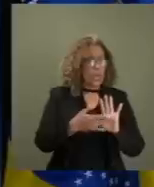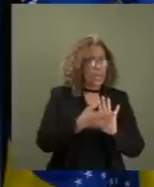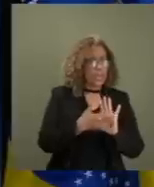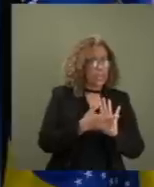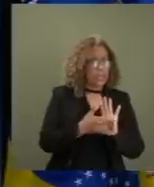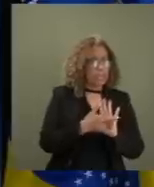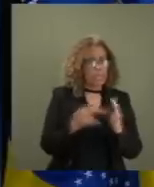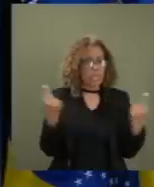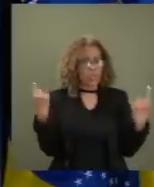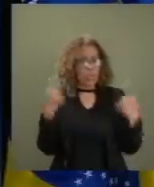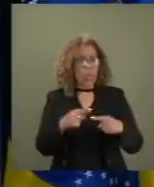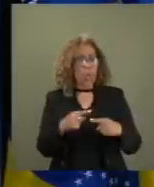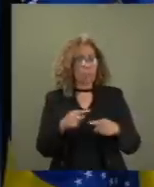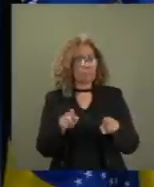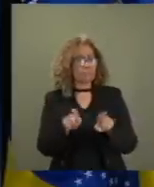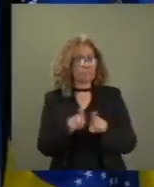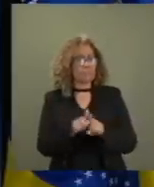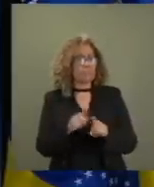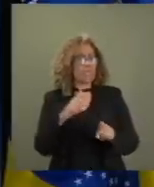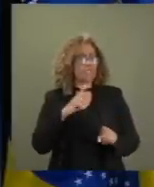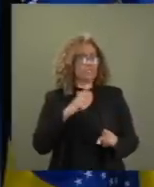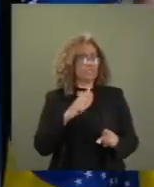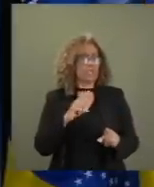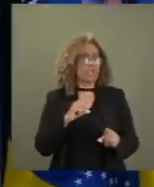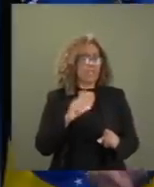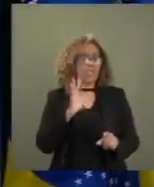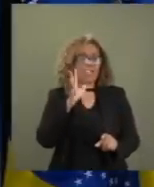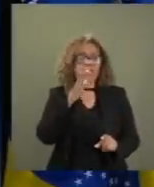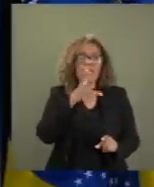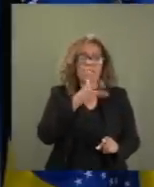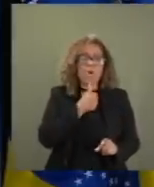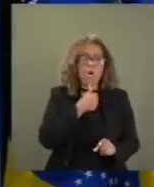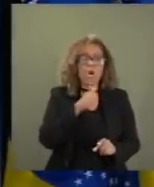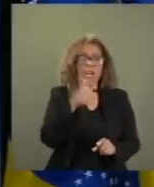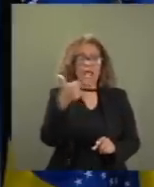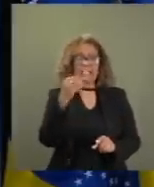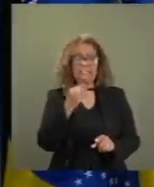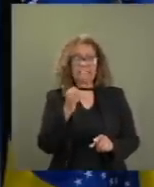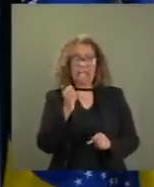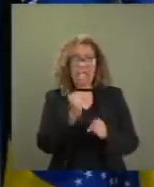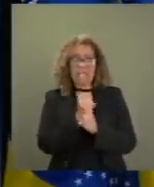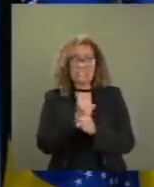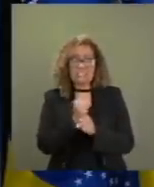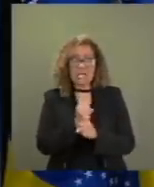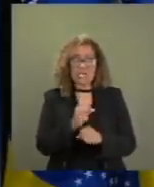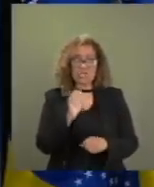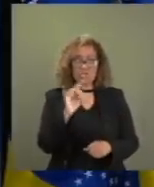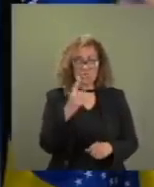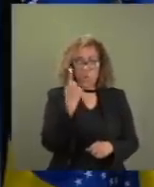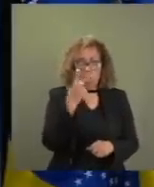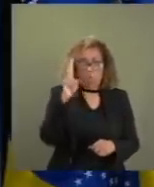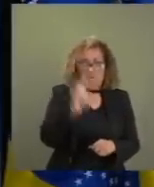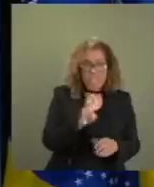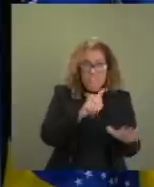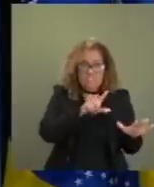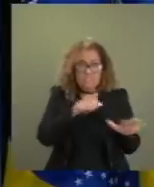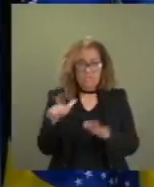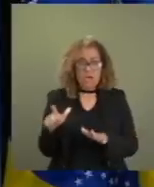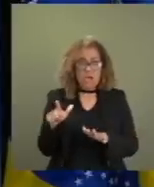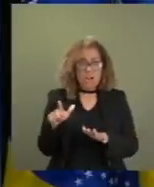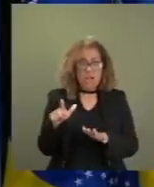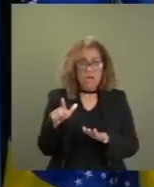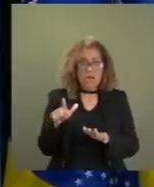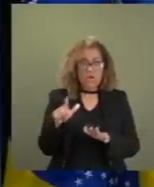oposição e de situação que se tem vai demorar 10 anos se for uma vez por semana para ouvir